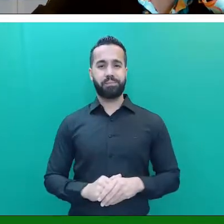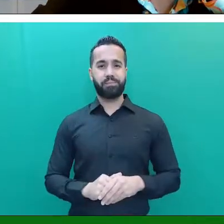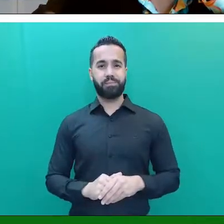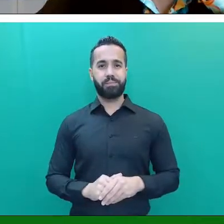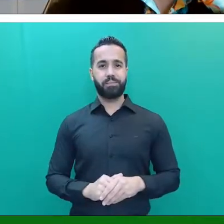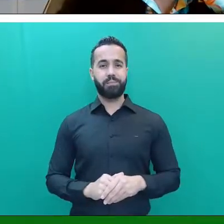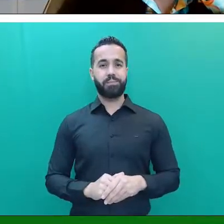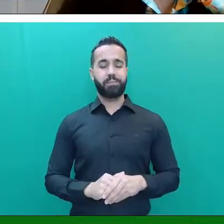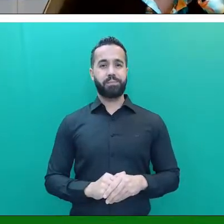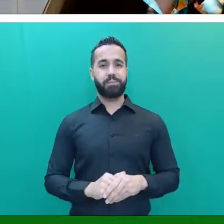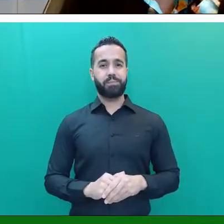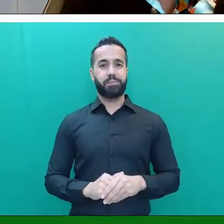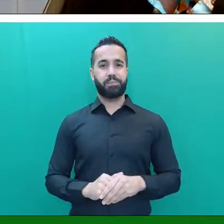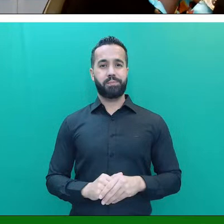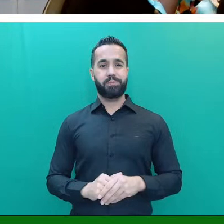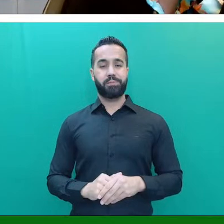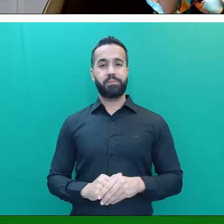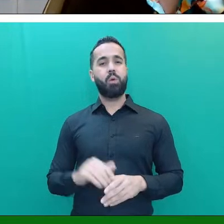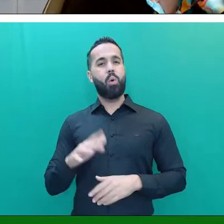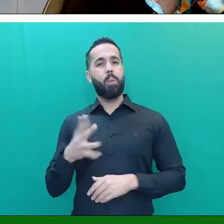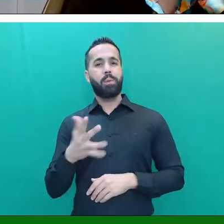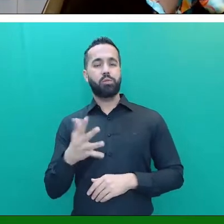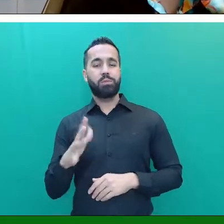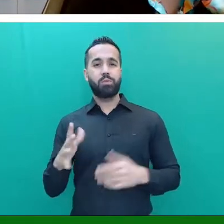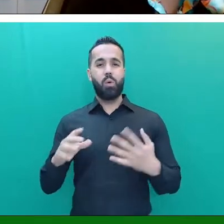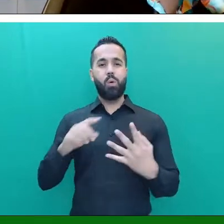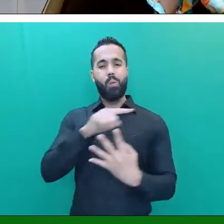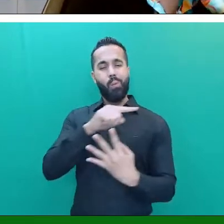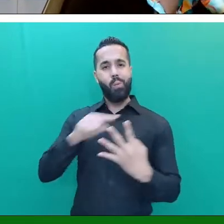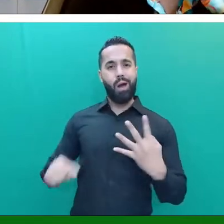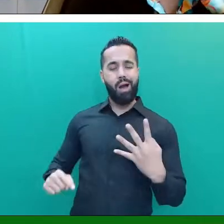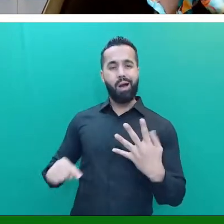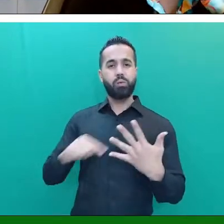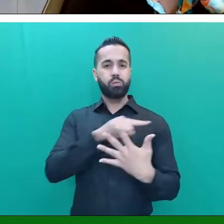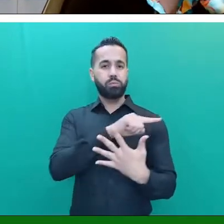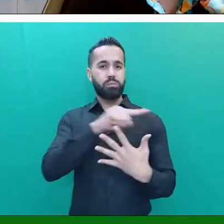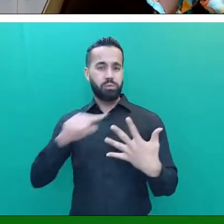a... Porque estamos falando aqui de 4 ou 5 governos. Não é?